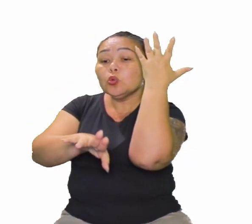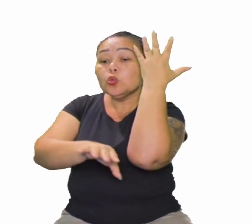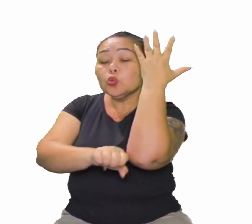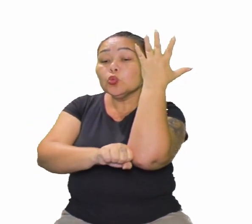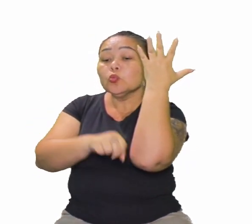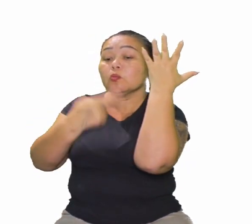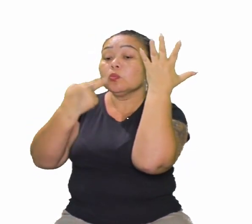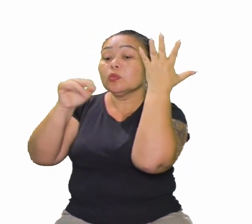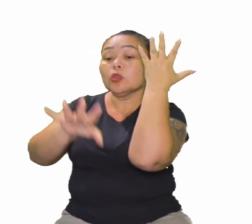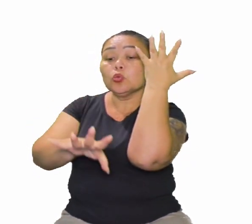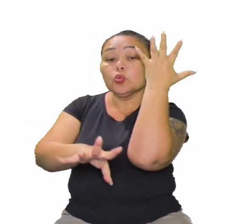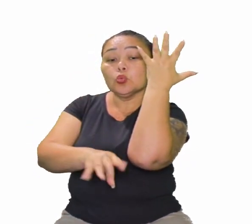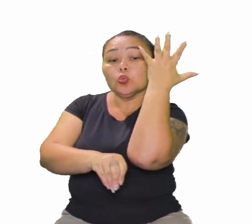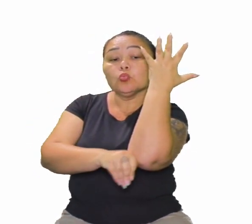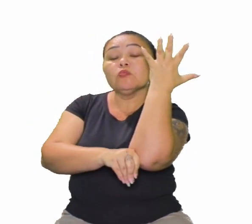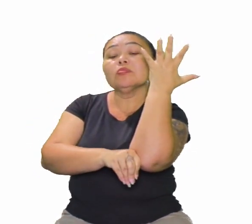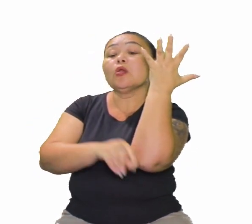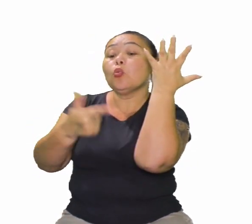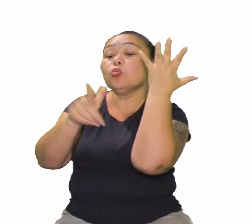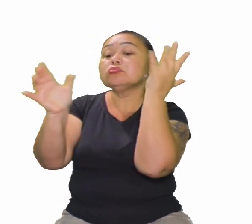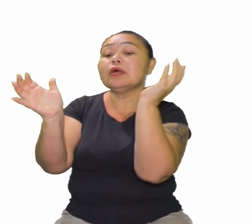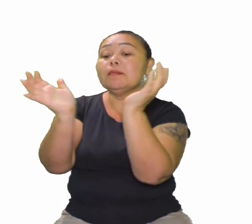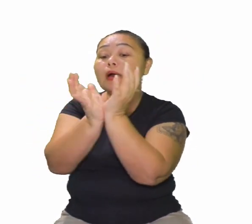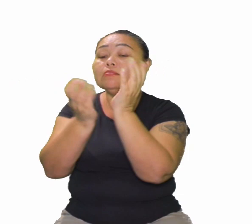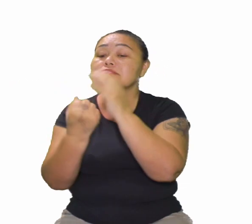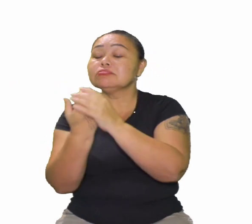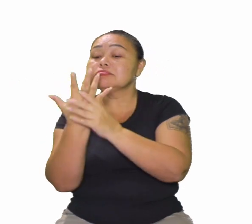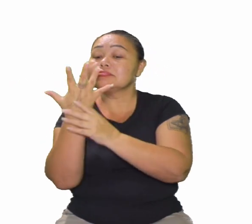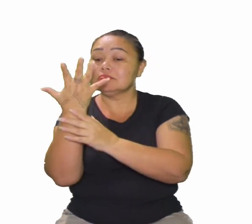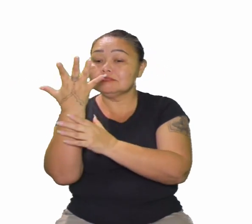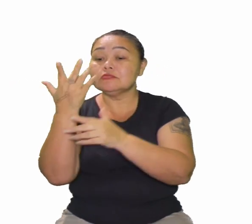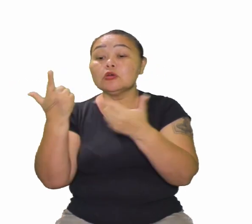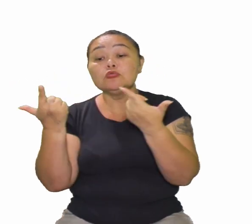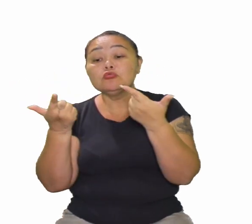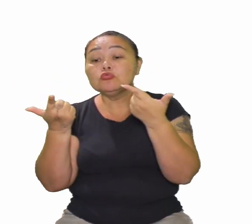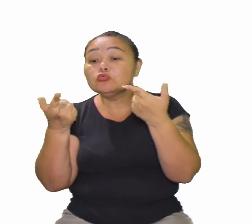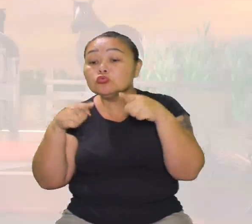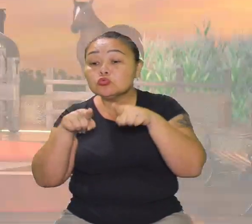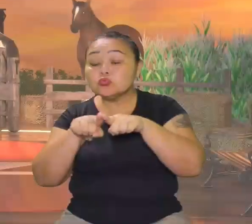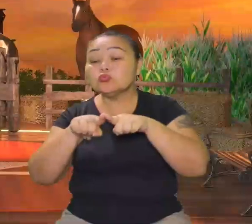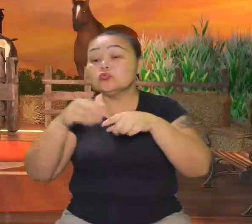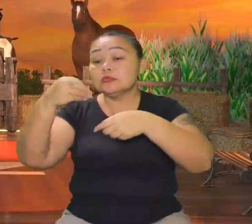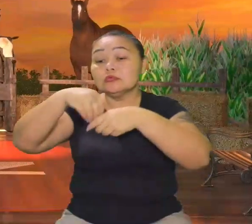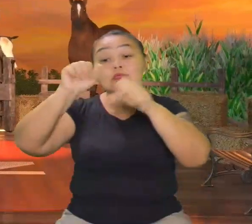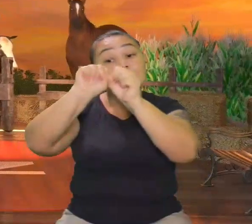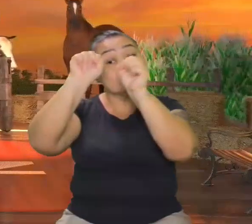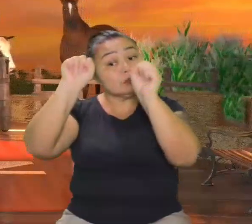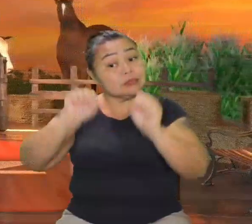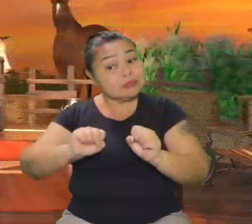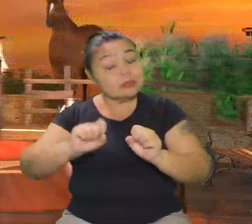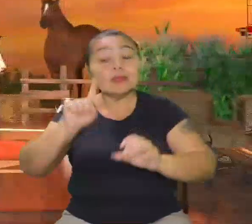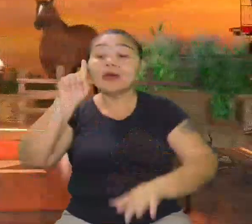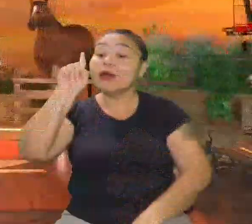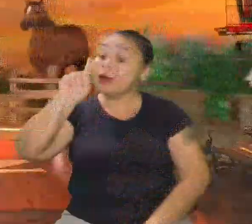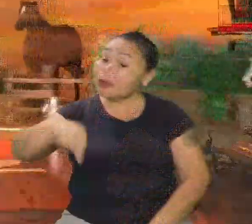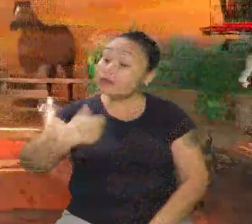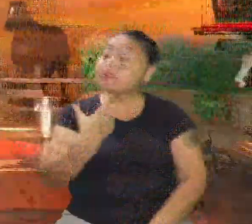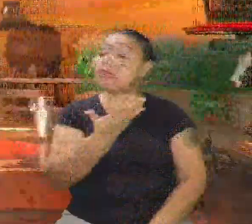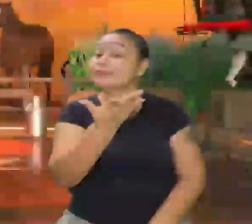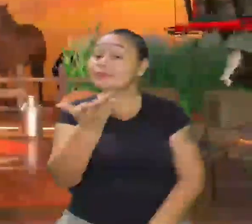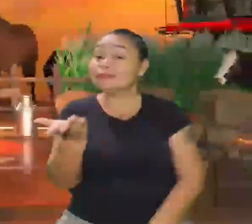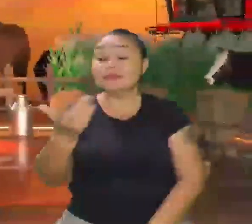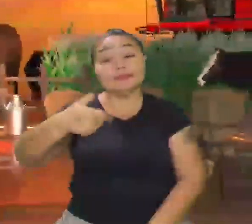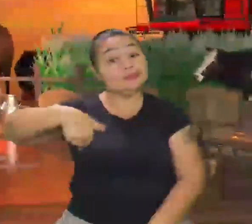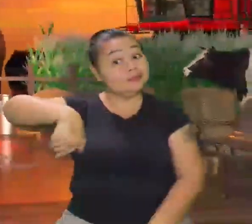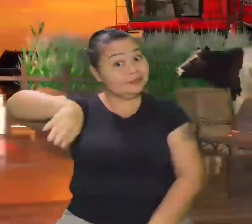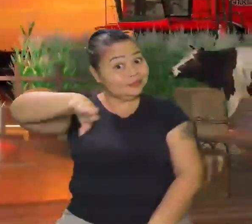plantas companheiras e importância produtiva desse sistema. É isso aí, galerinha. Eu espero que